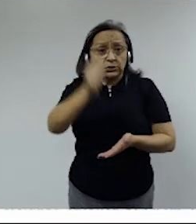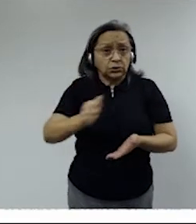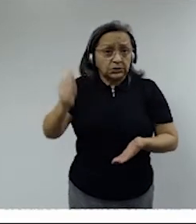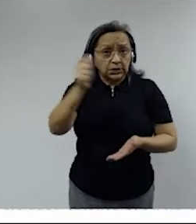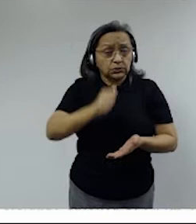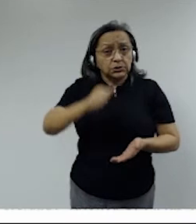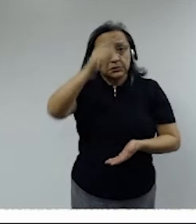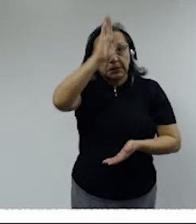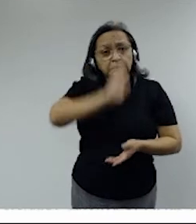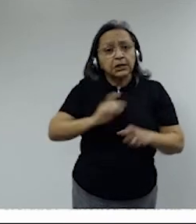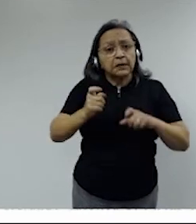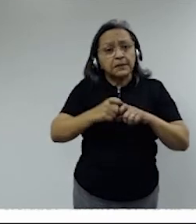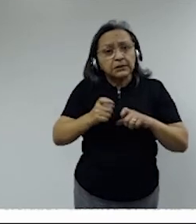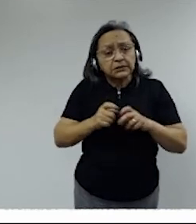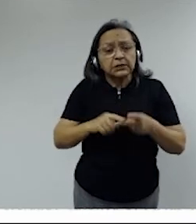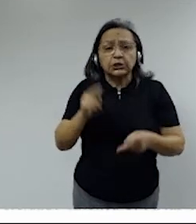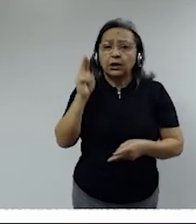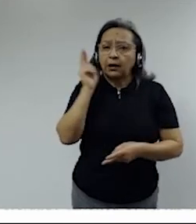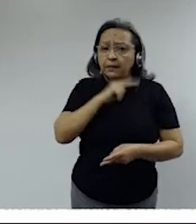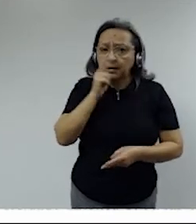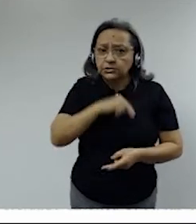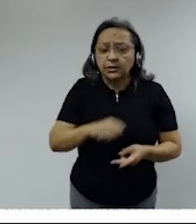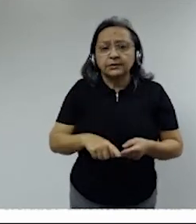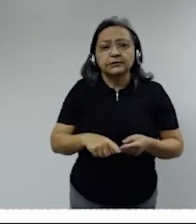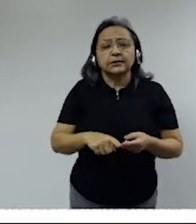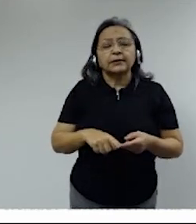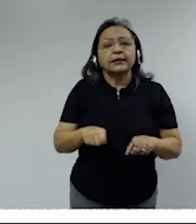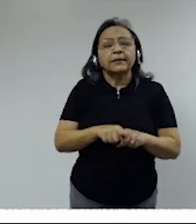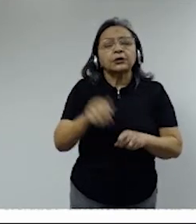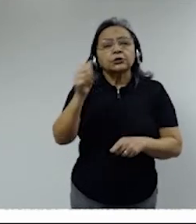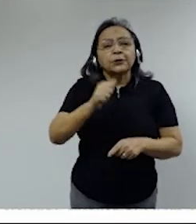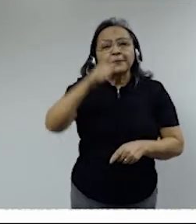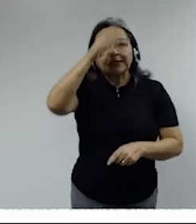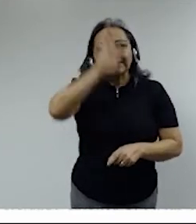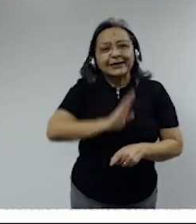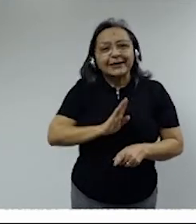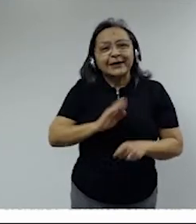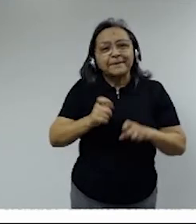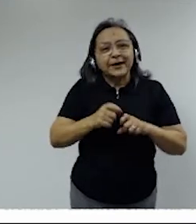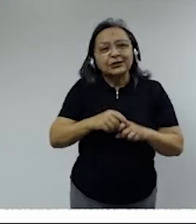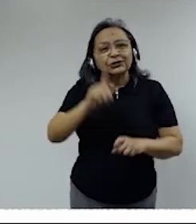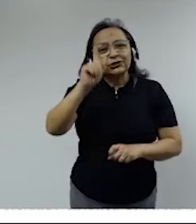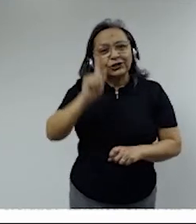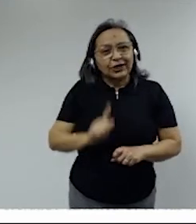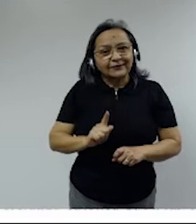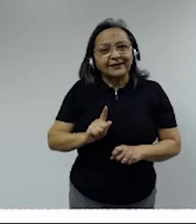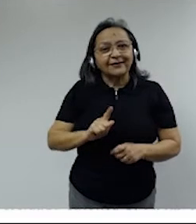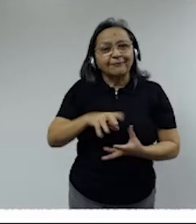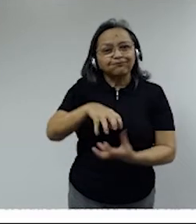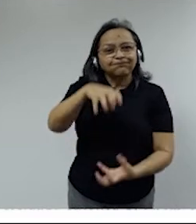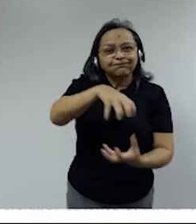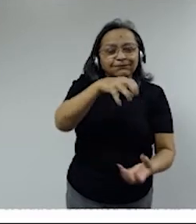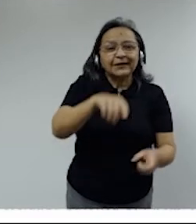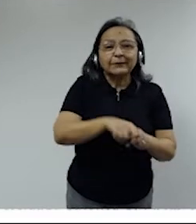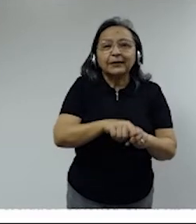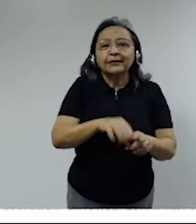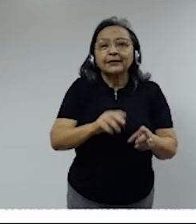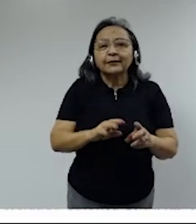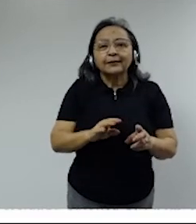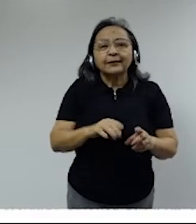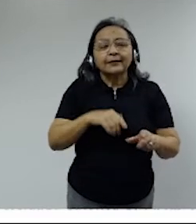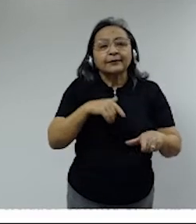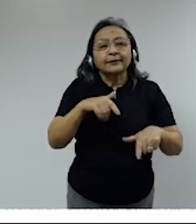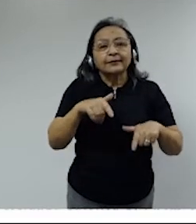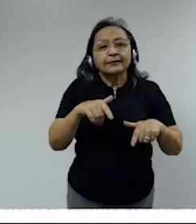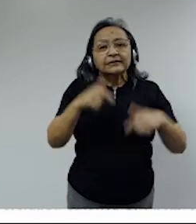Associação Brasileira de Medicina de Emergência, a de Geriatria, de Cuidados Paliativos, em que se trabalhava qual